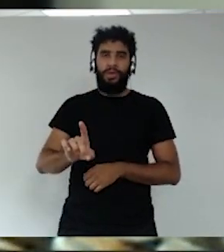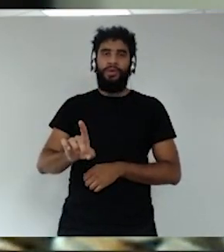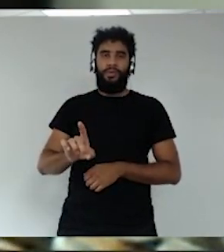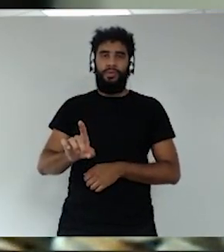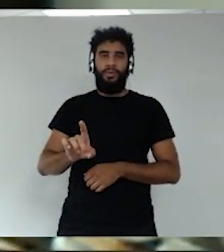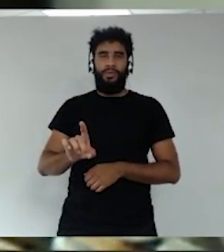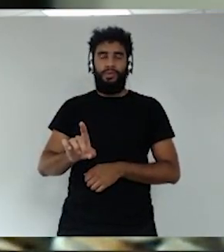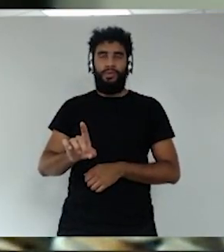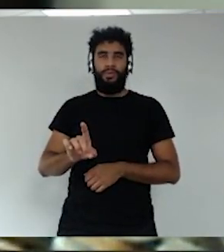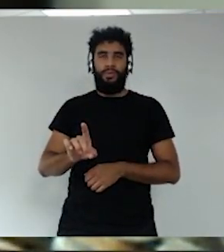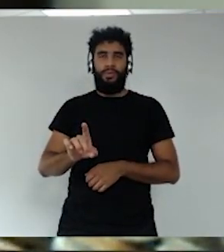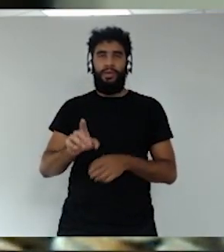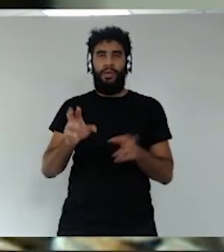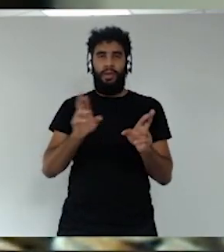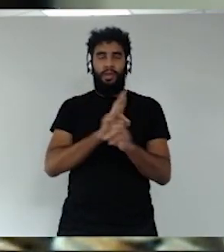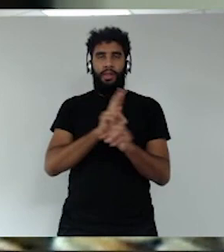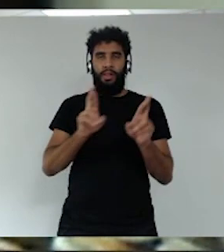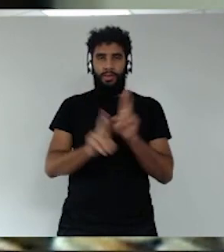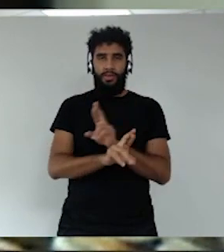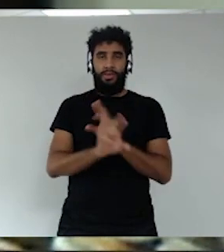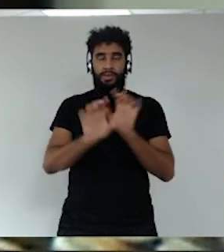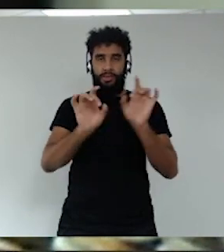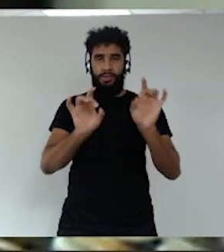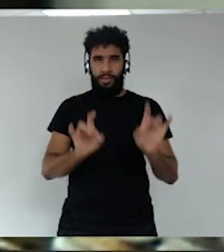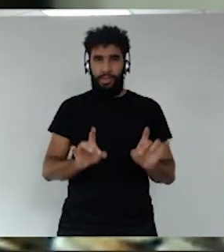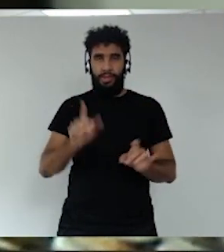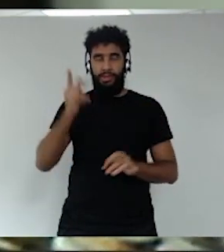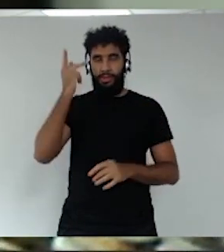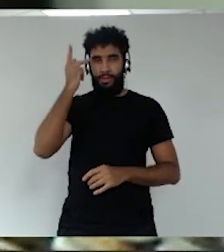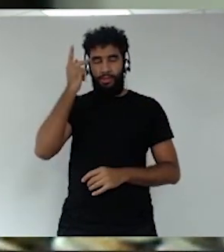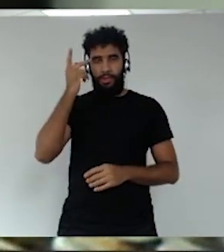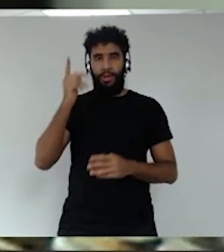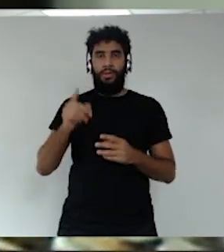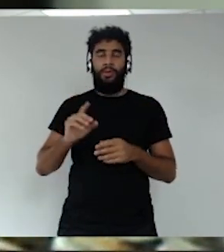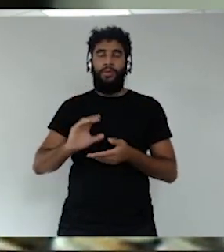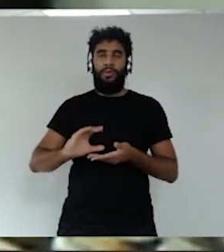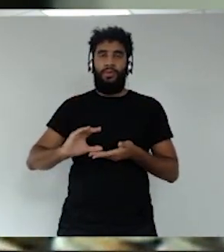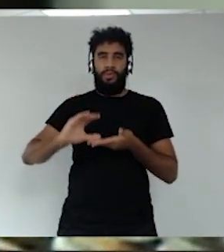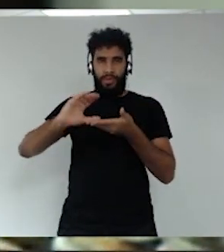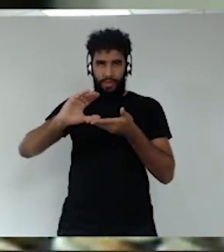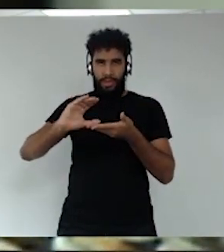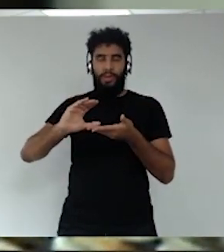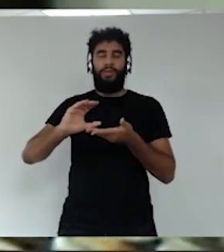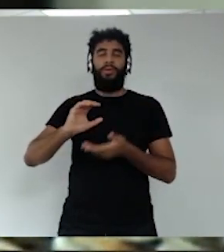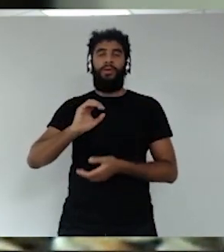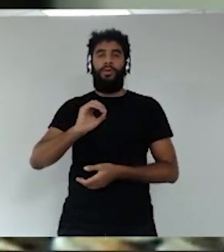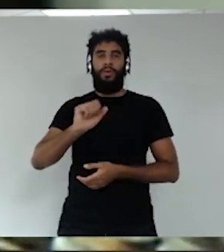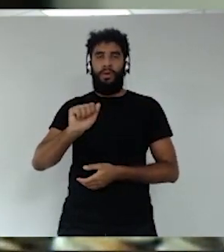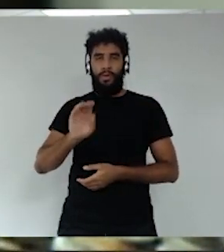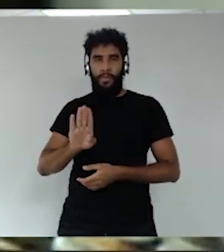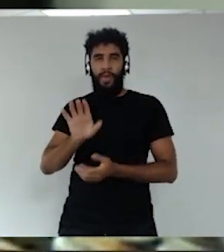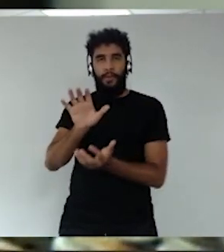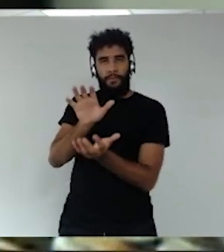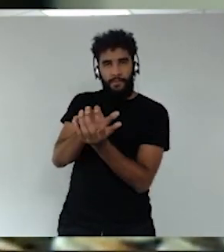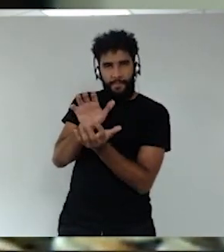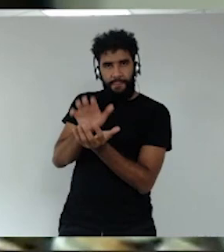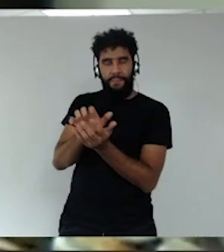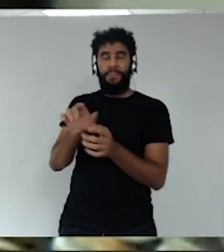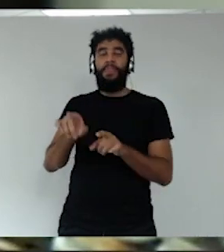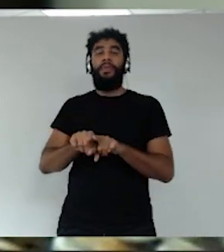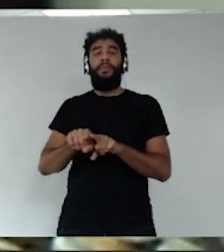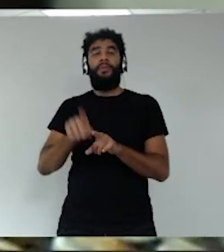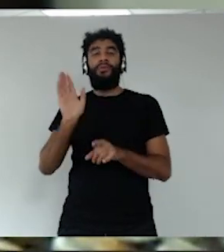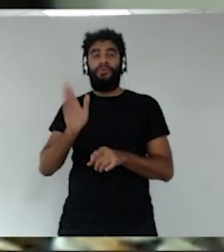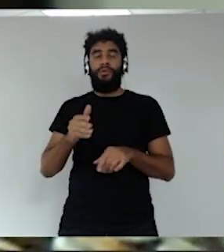Relações Sociais pela PUC de São Paulo, conselheiro do AB de Pernambuco, integrou